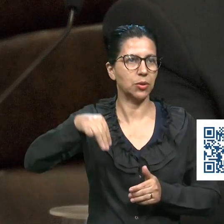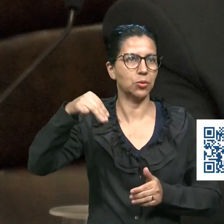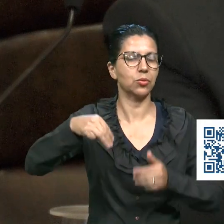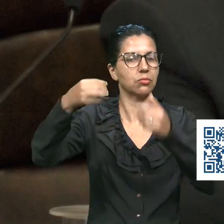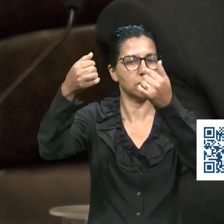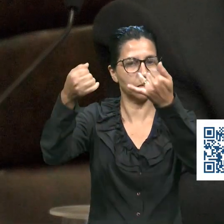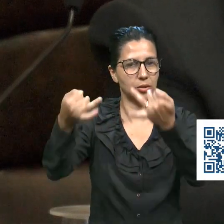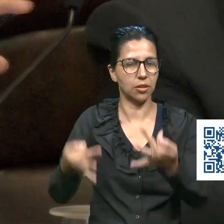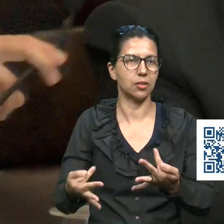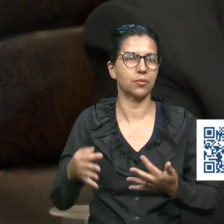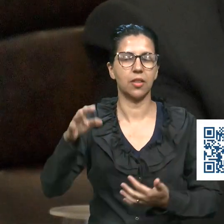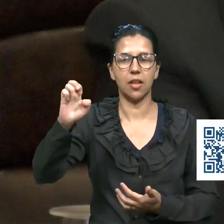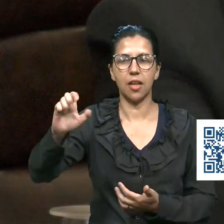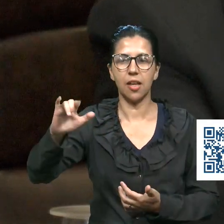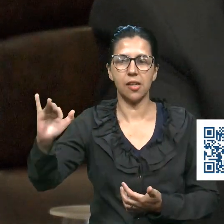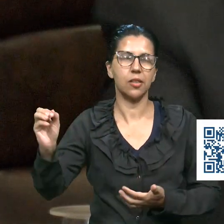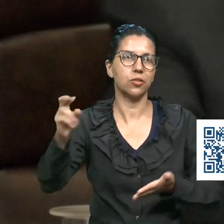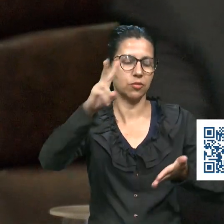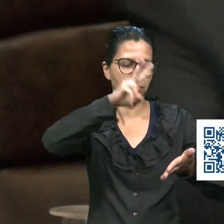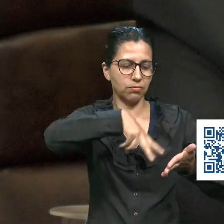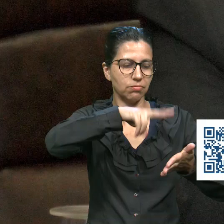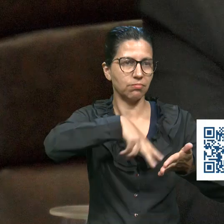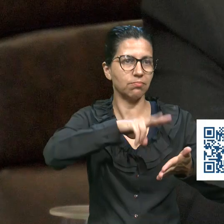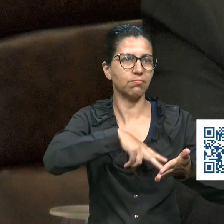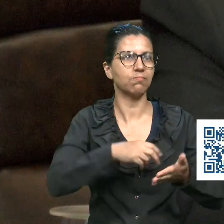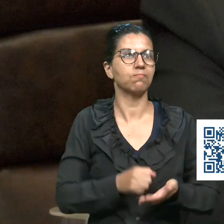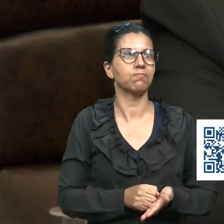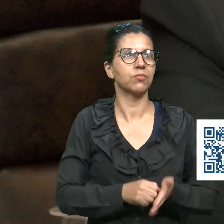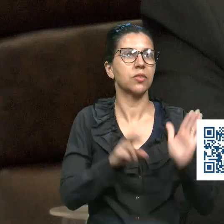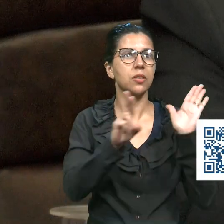Jack, que faça a leitura do enunciado. Requerimento